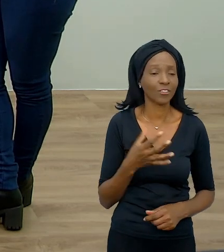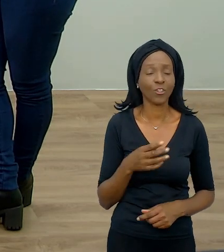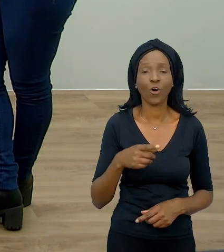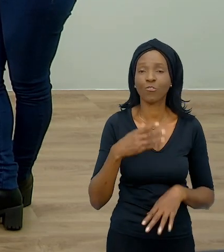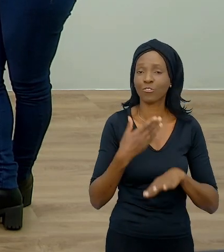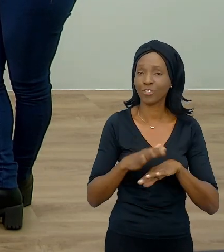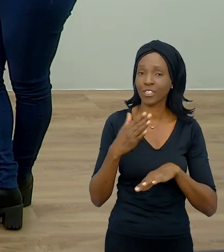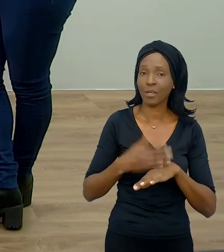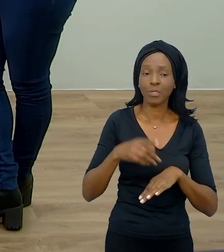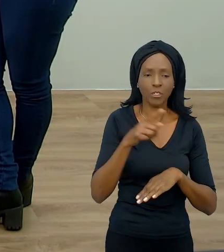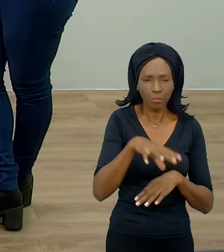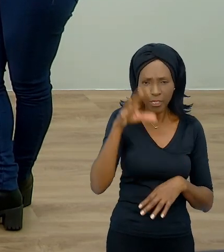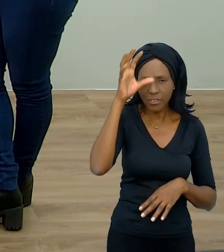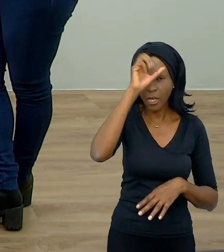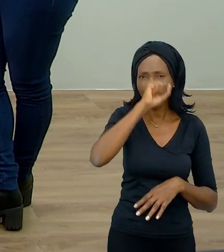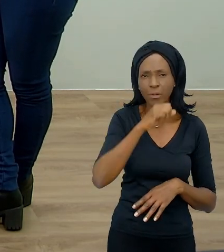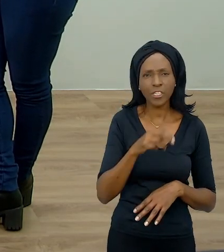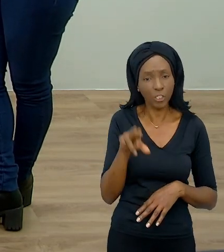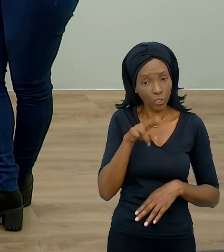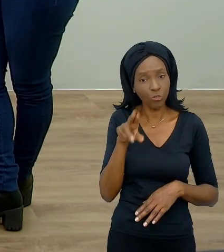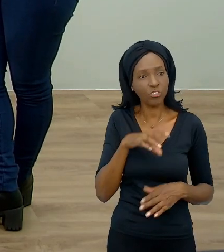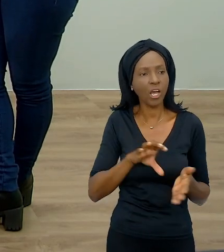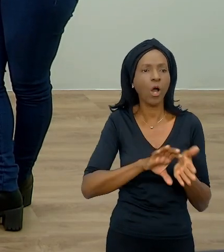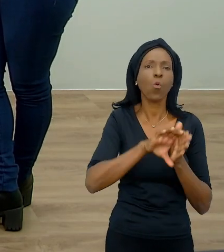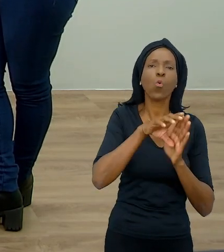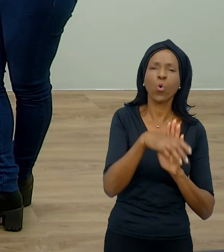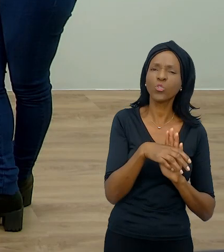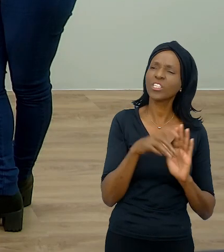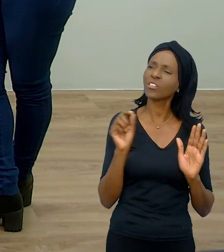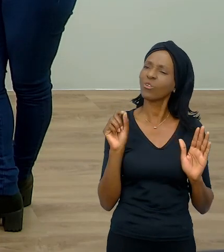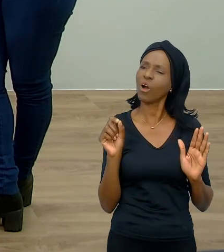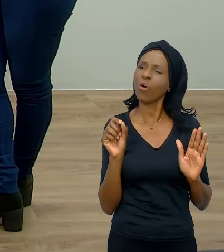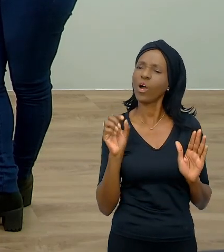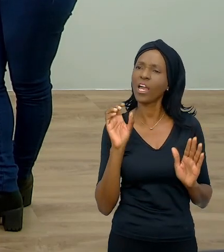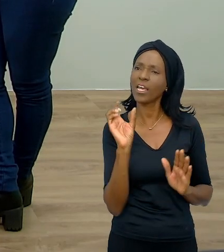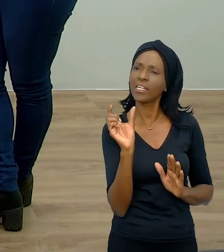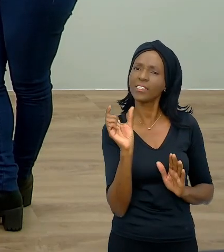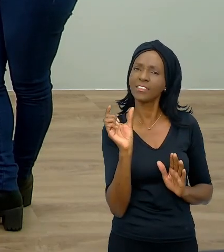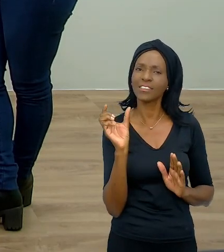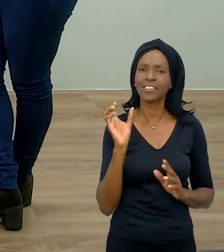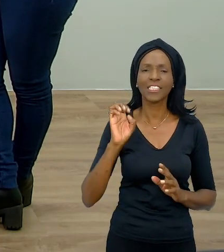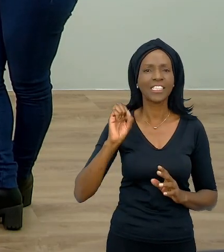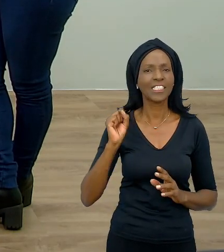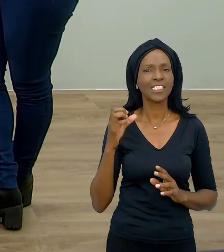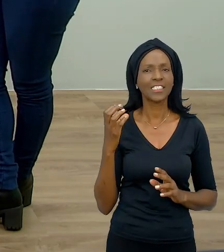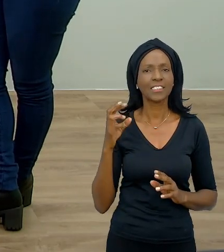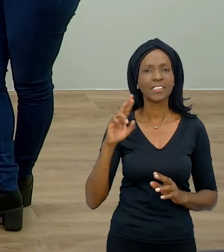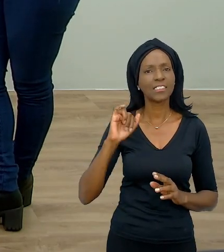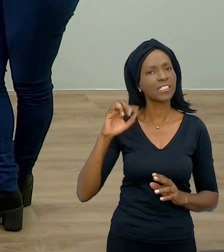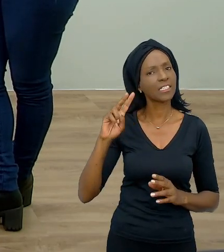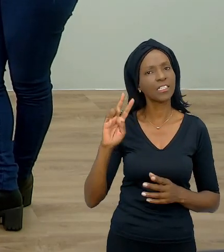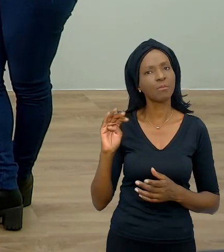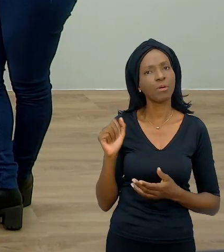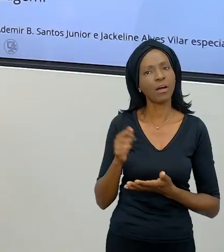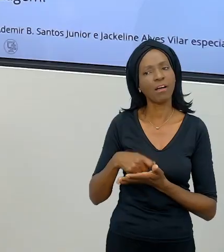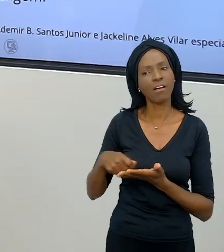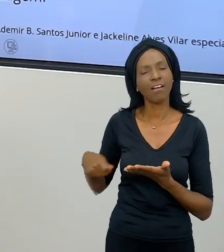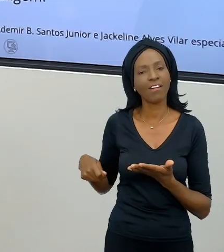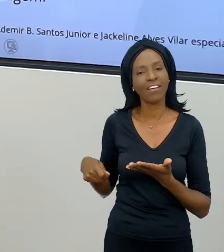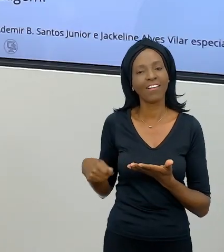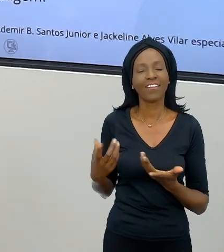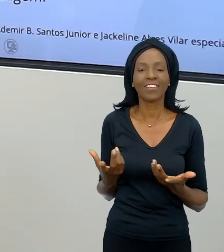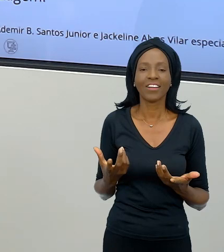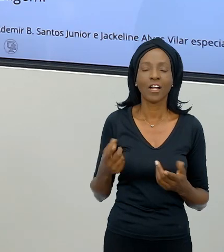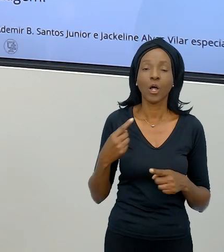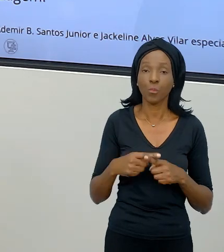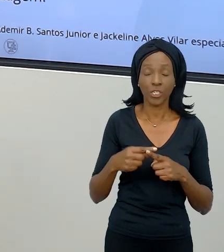e se apropriarem. Qual é o conceito de escriba, qual é o conceito de redator, né? O que escriba, por exemplo,